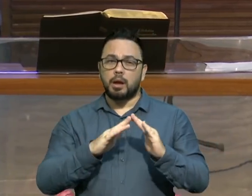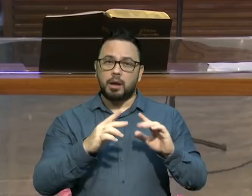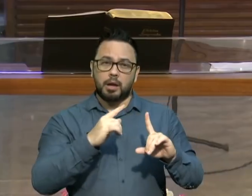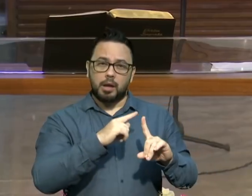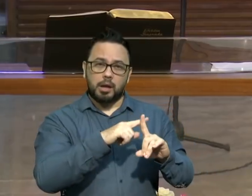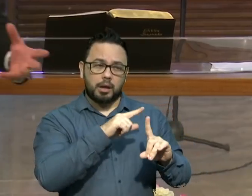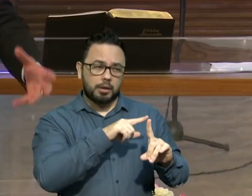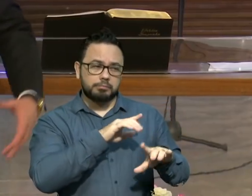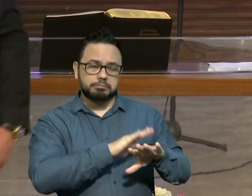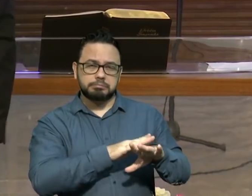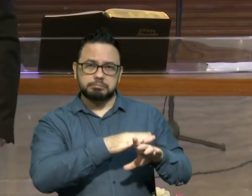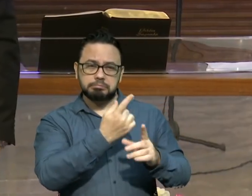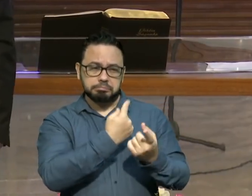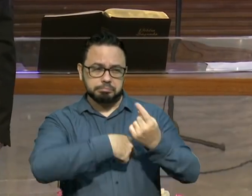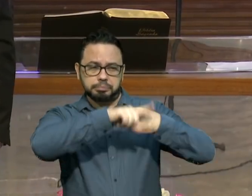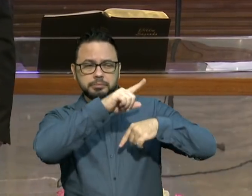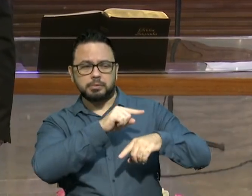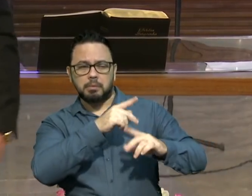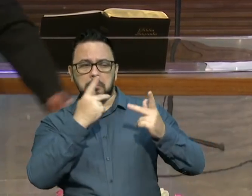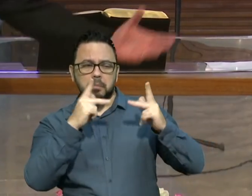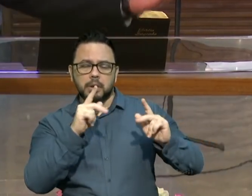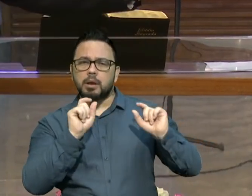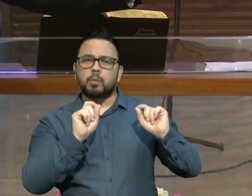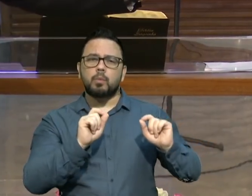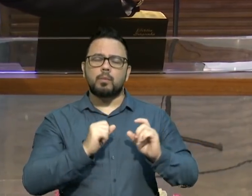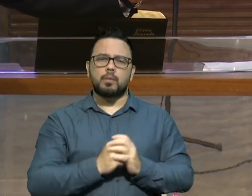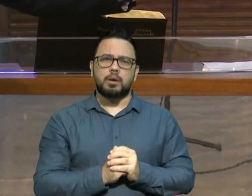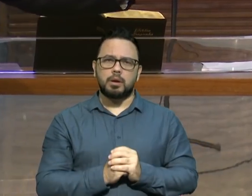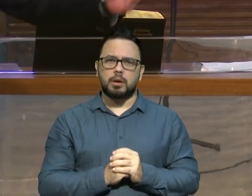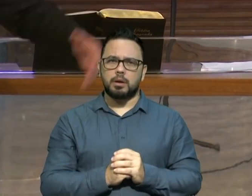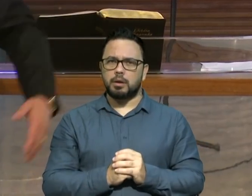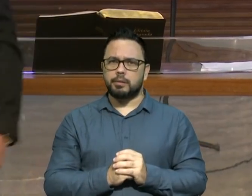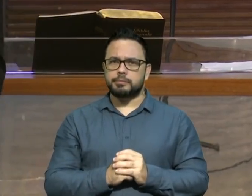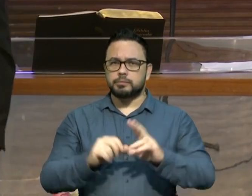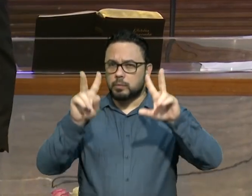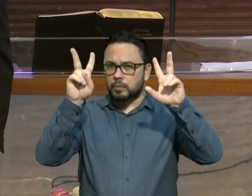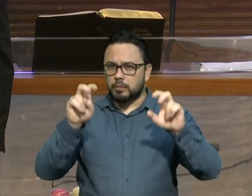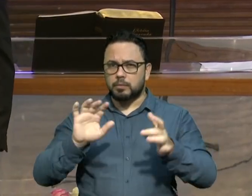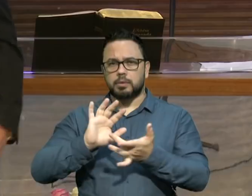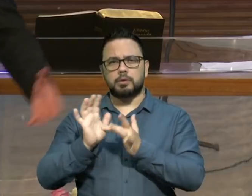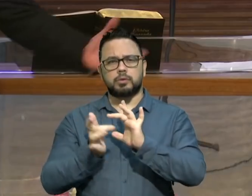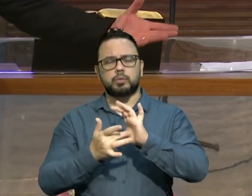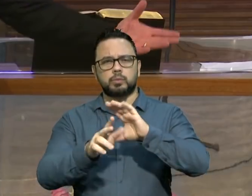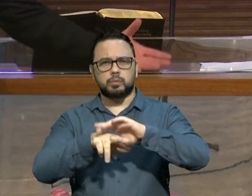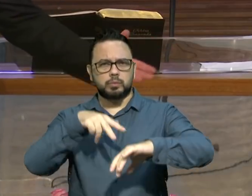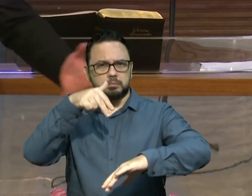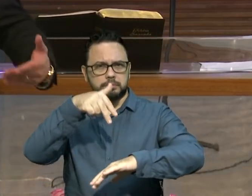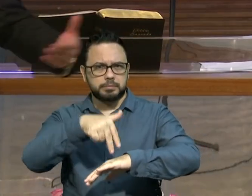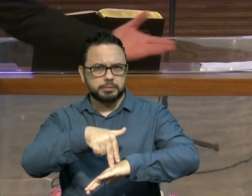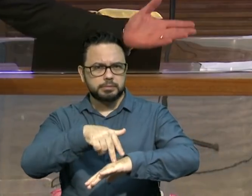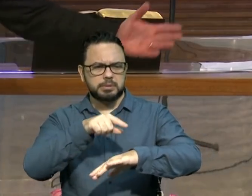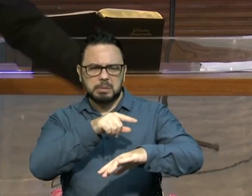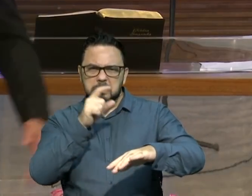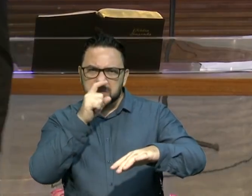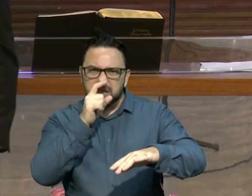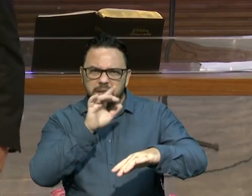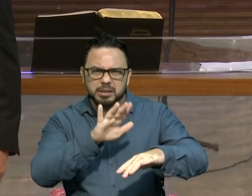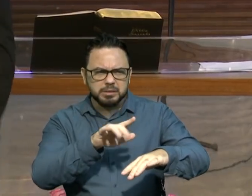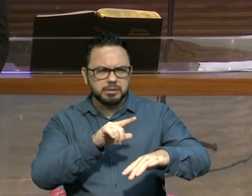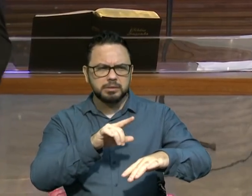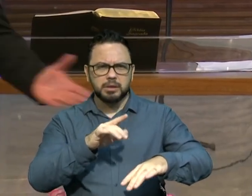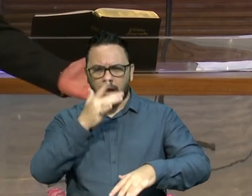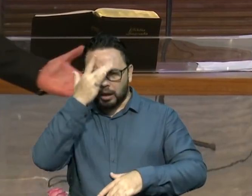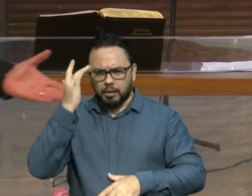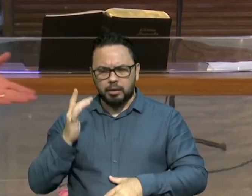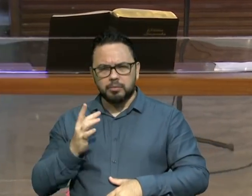revolucionou o império está pegando e a ressurreição de Jesus Cristo se isso não é verdade os mortos não ressuscitam